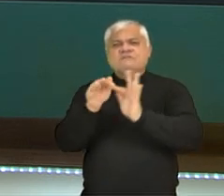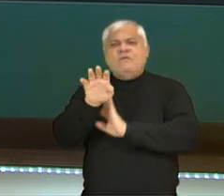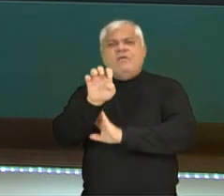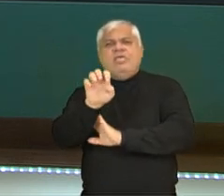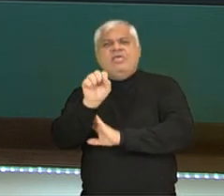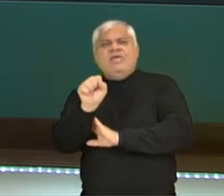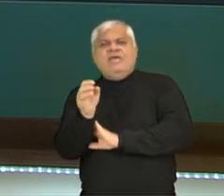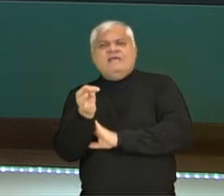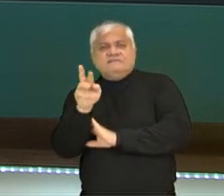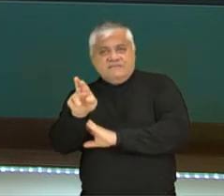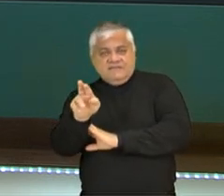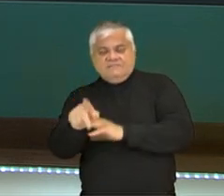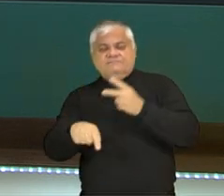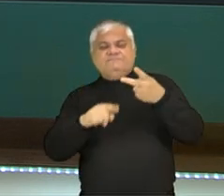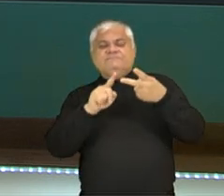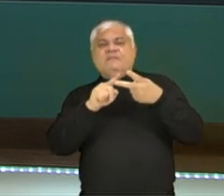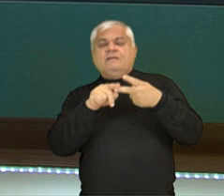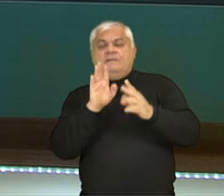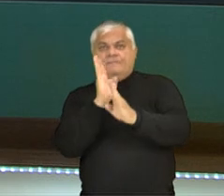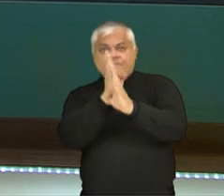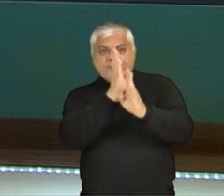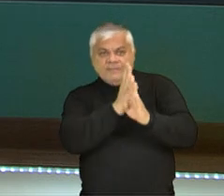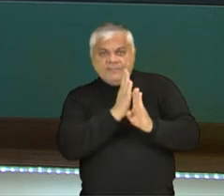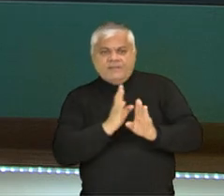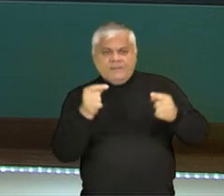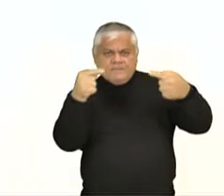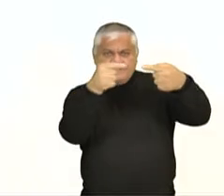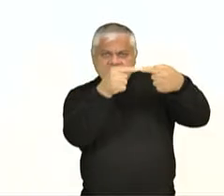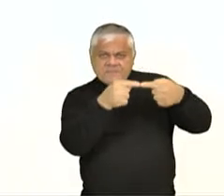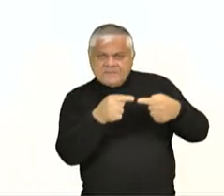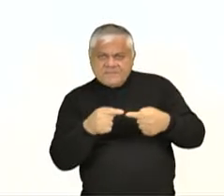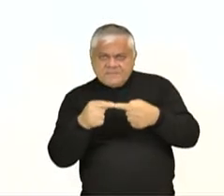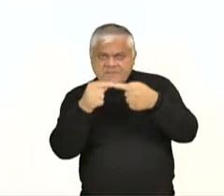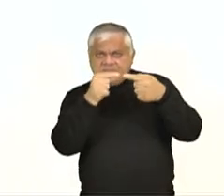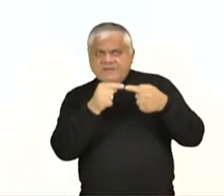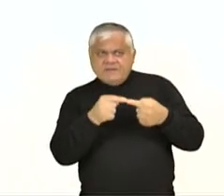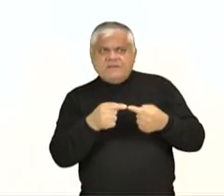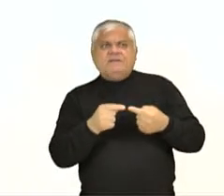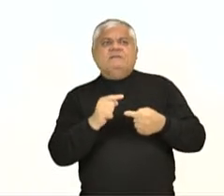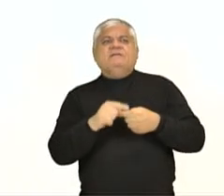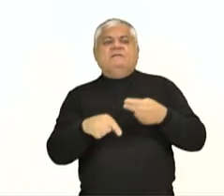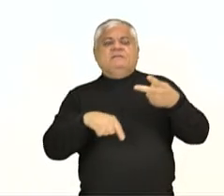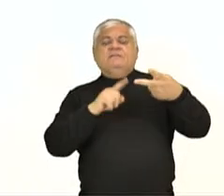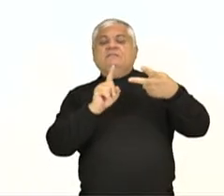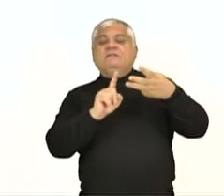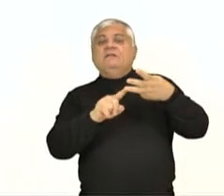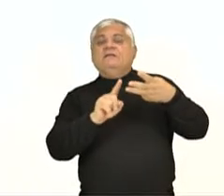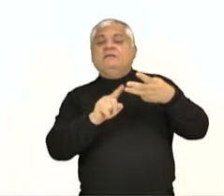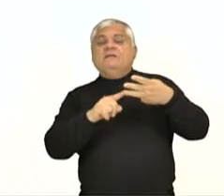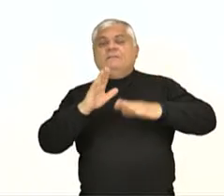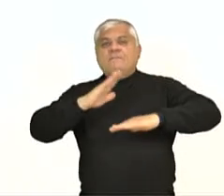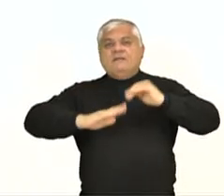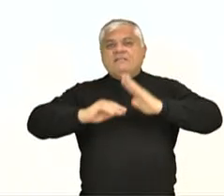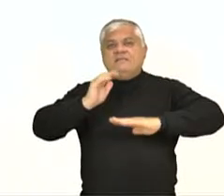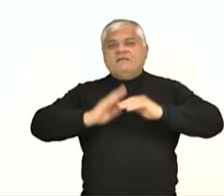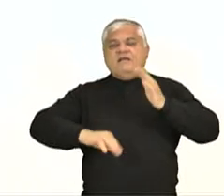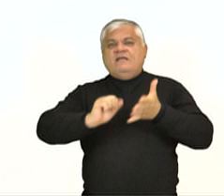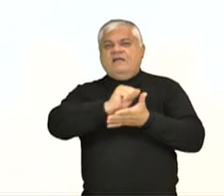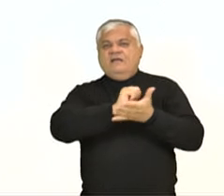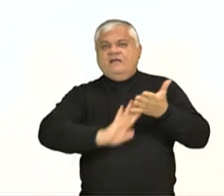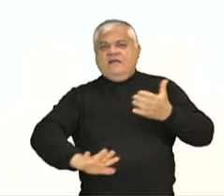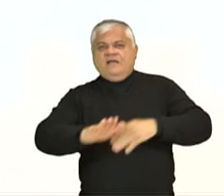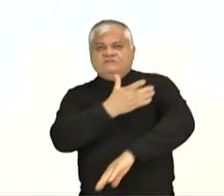éster, identificar algumas aplicações desses compostos, praticar o conhecimento a partir por meio